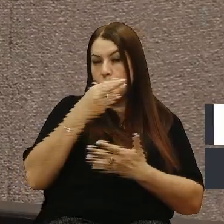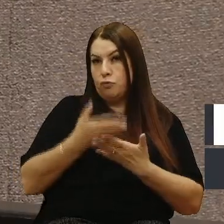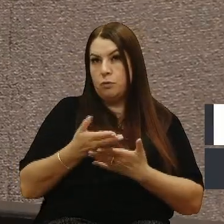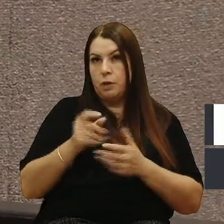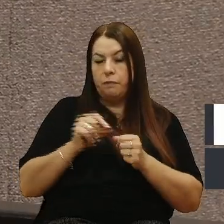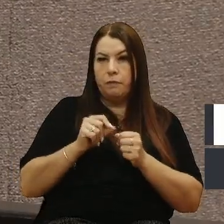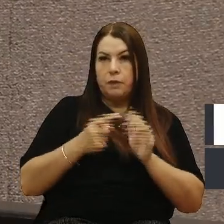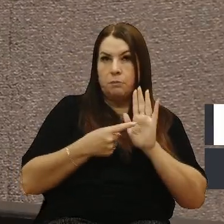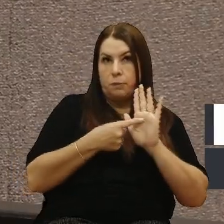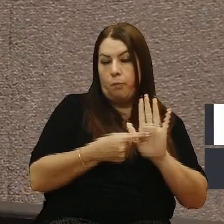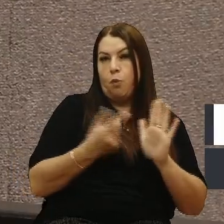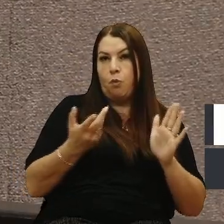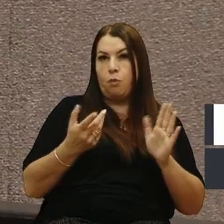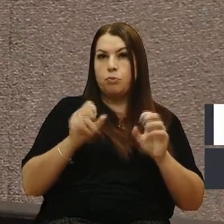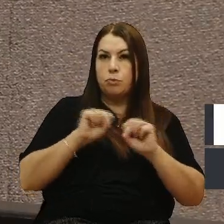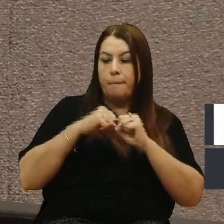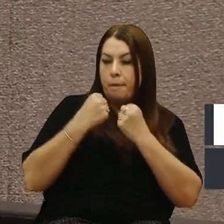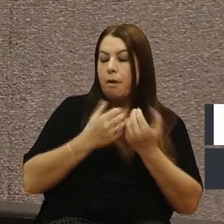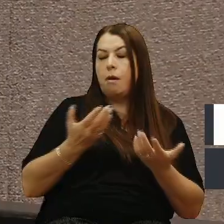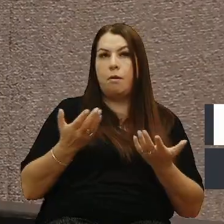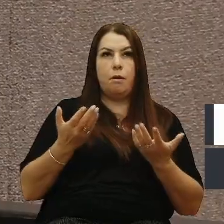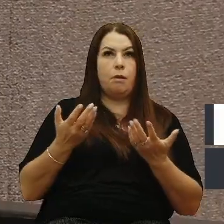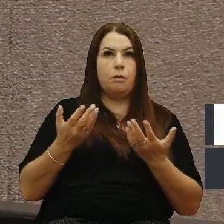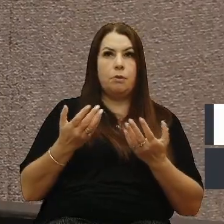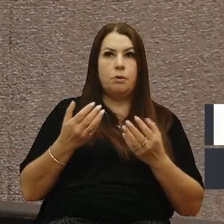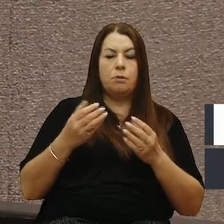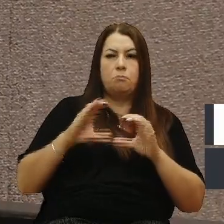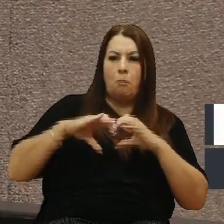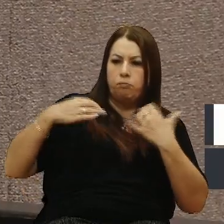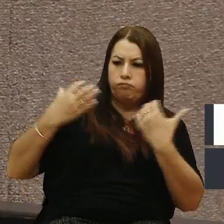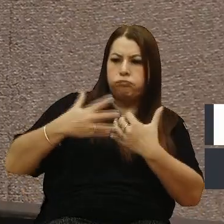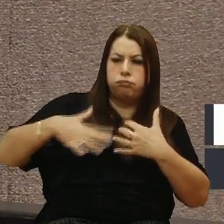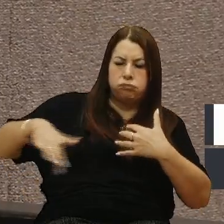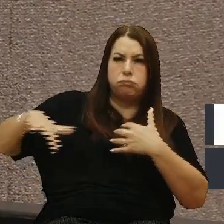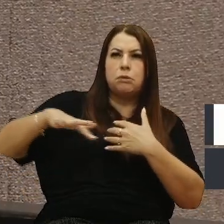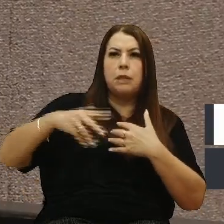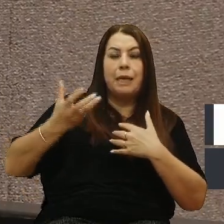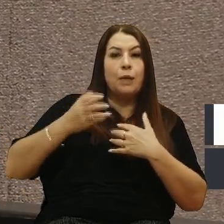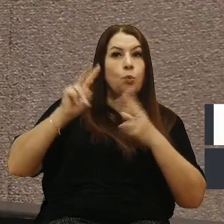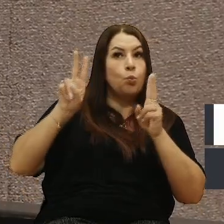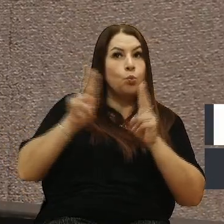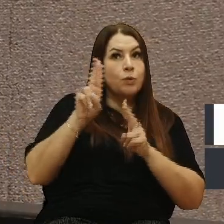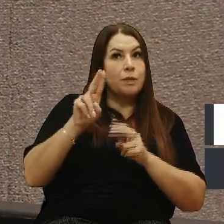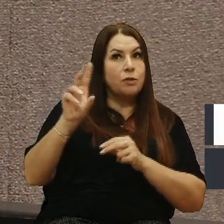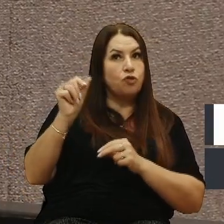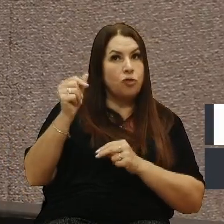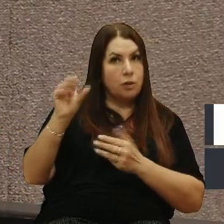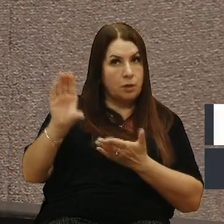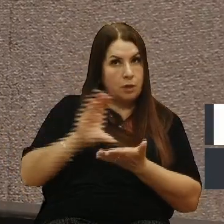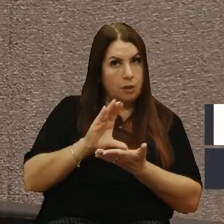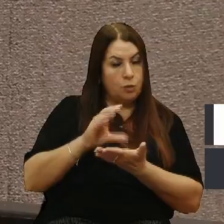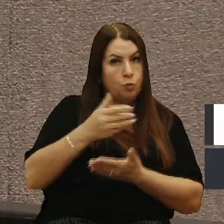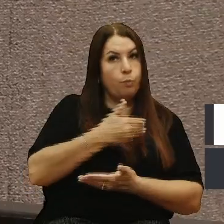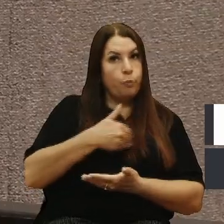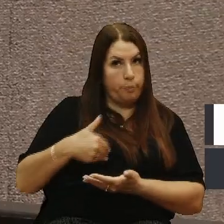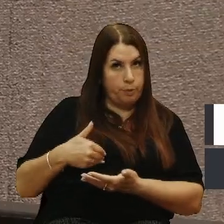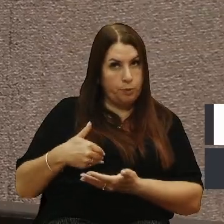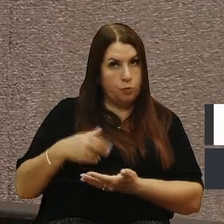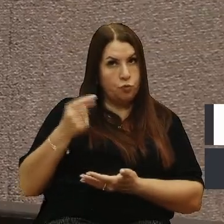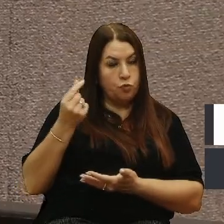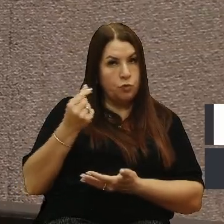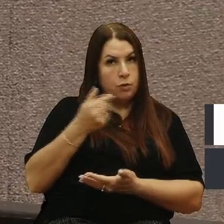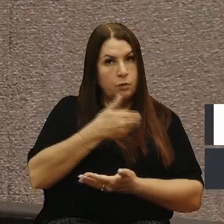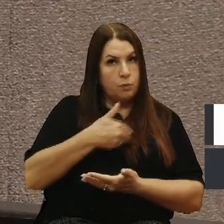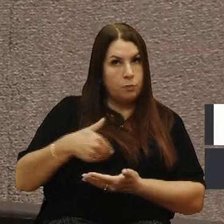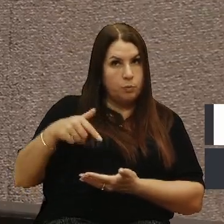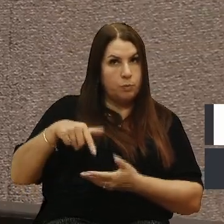fazer uma exposição, um seminário, uma convenção e etc., que quer utilizar dinheiro público, observem, dinheiro e